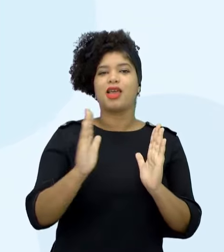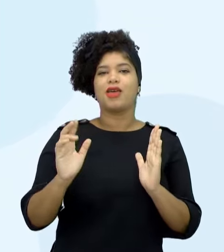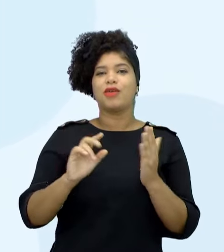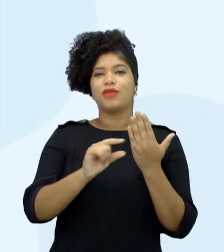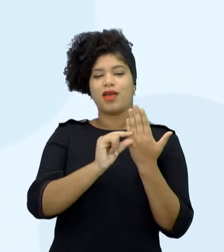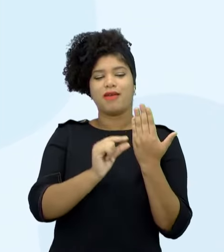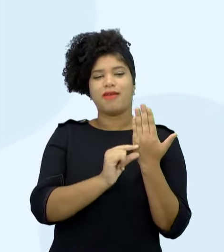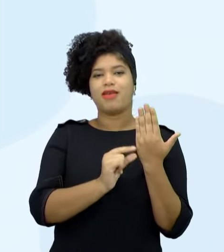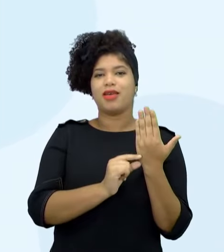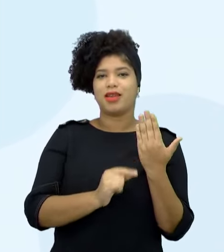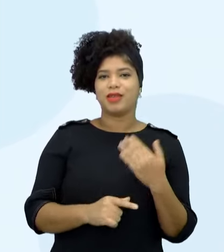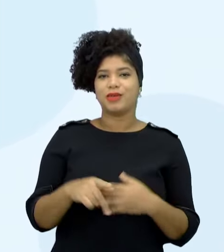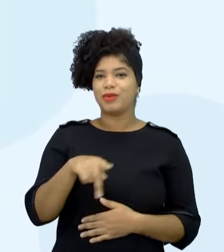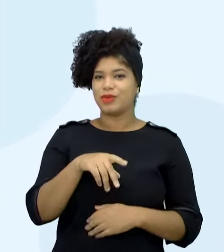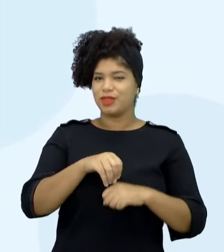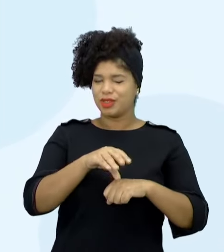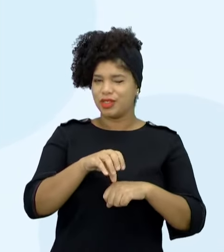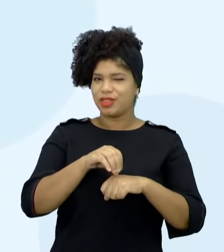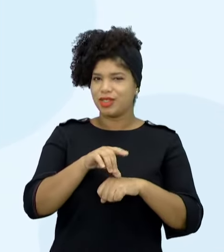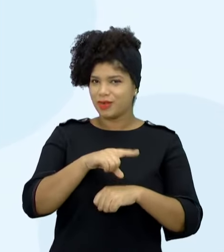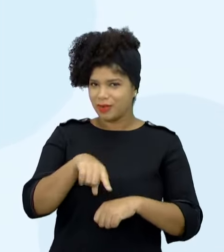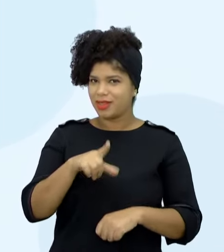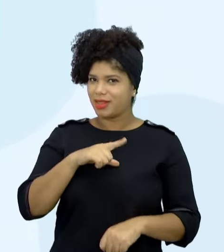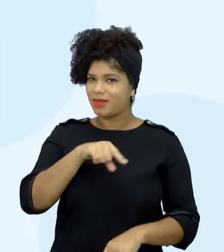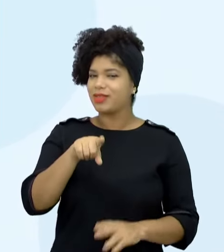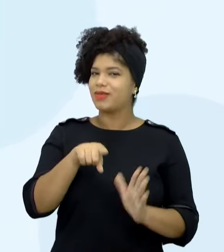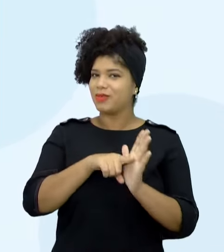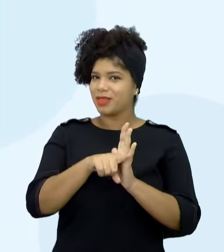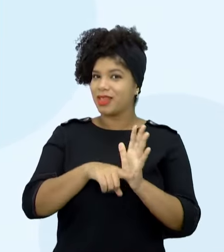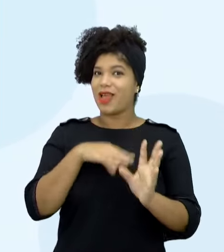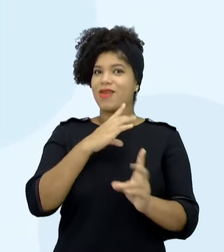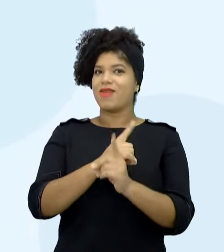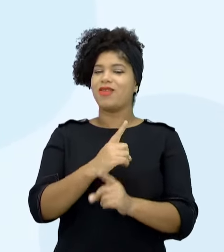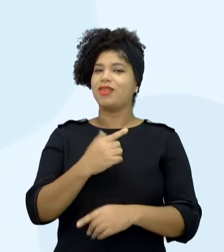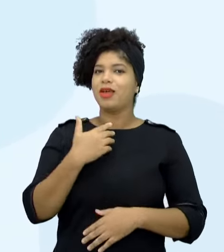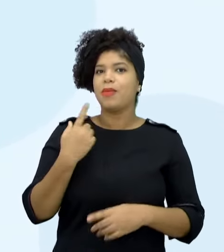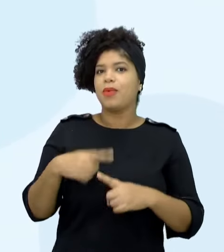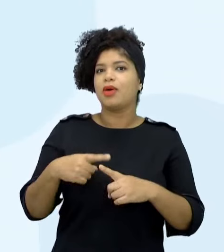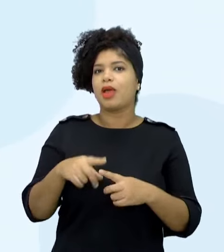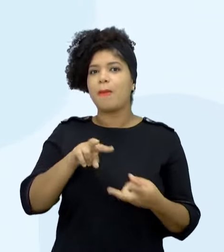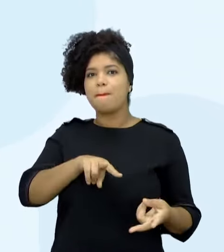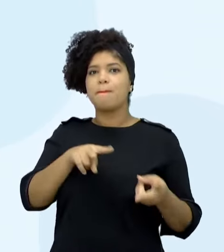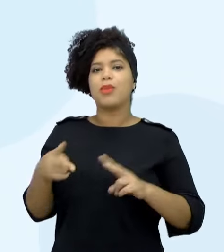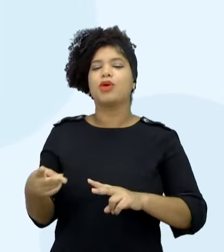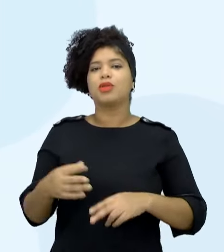pelo professor, pela orientação. Por que eu estou falando isso? Porque esse sistema aqui,